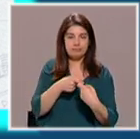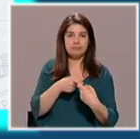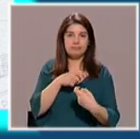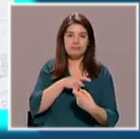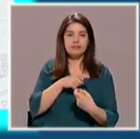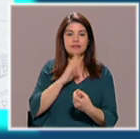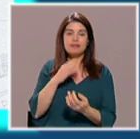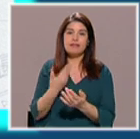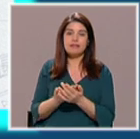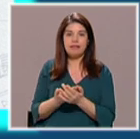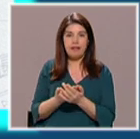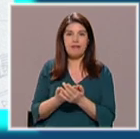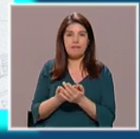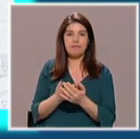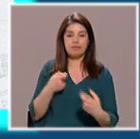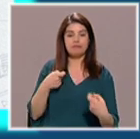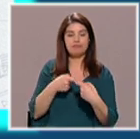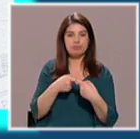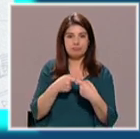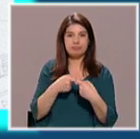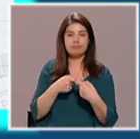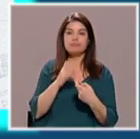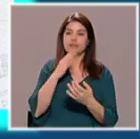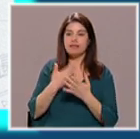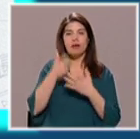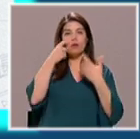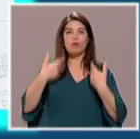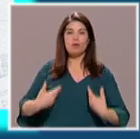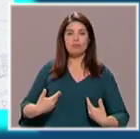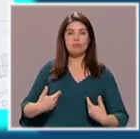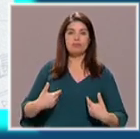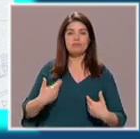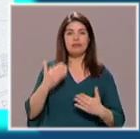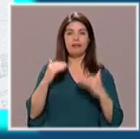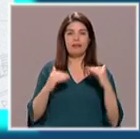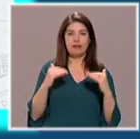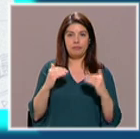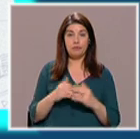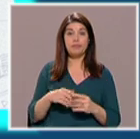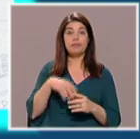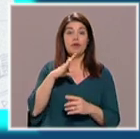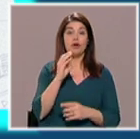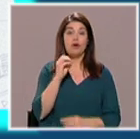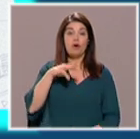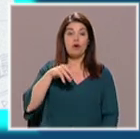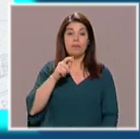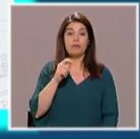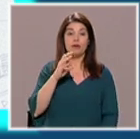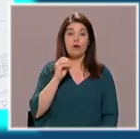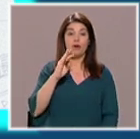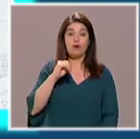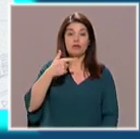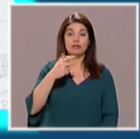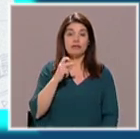que permita a manutenção da homeostasia. Relembrar mais uma vez que a homeostasia é nada mais do